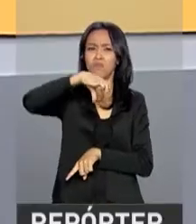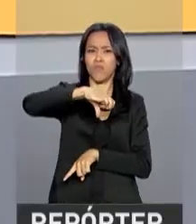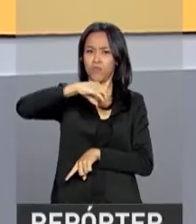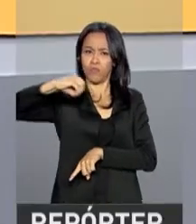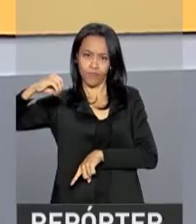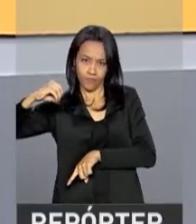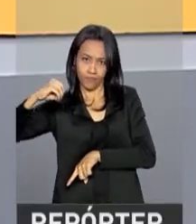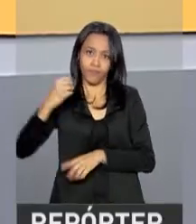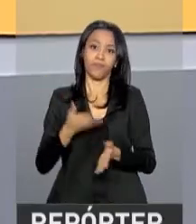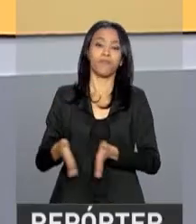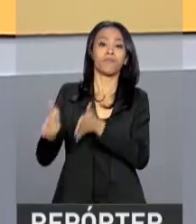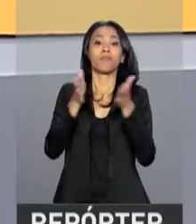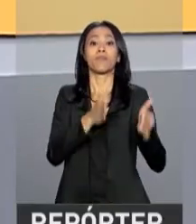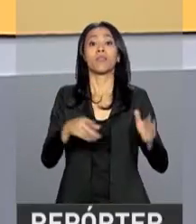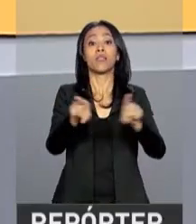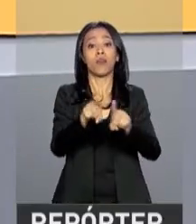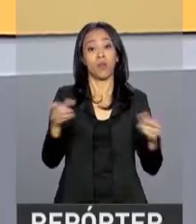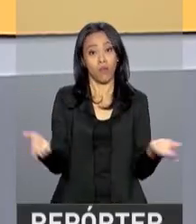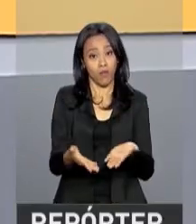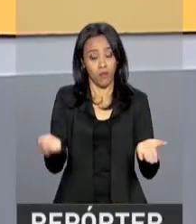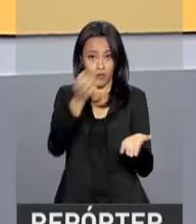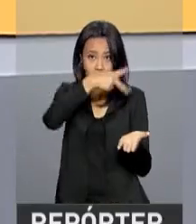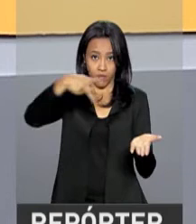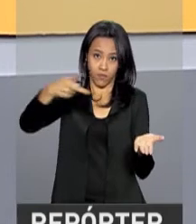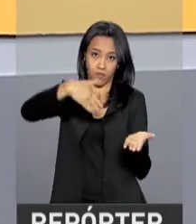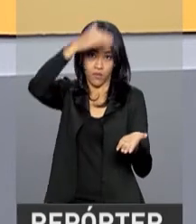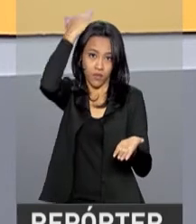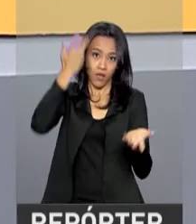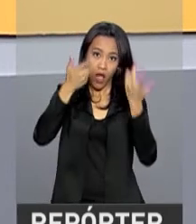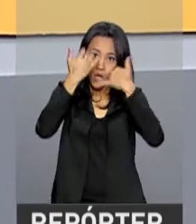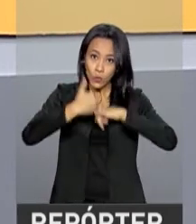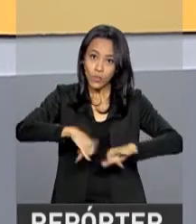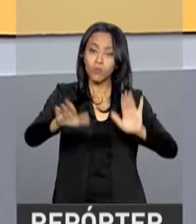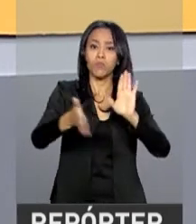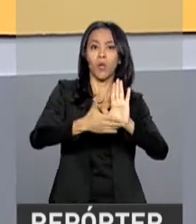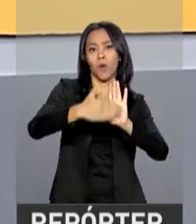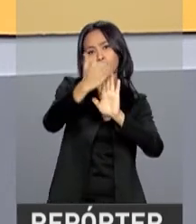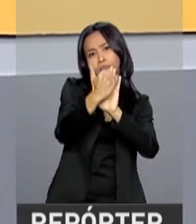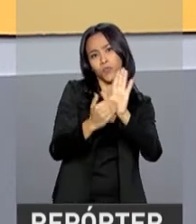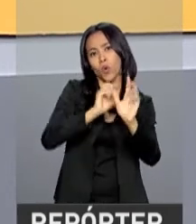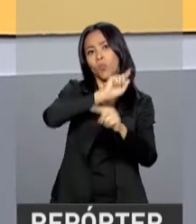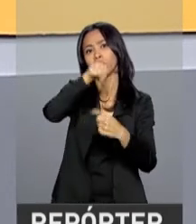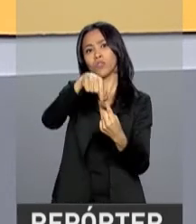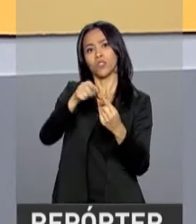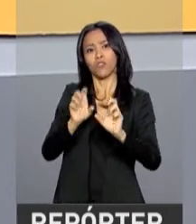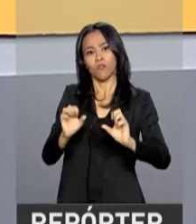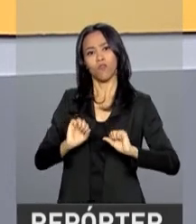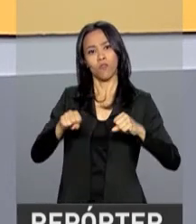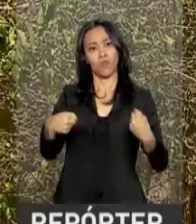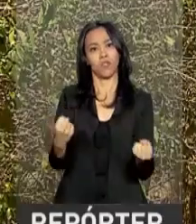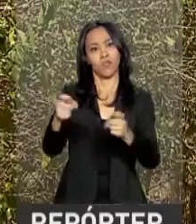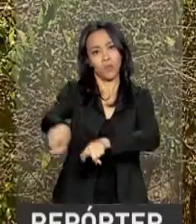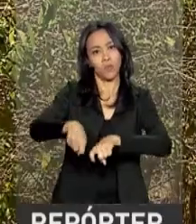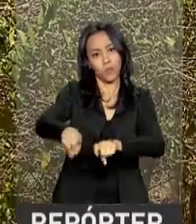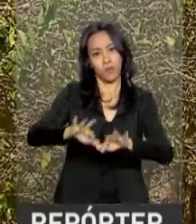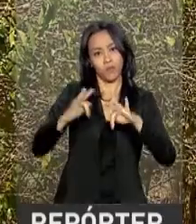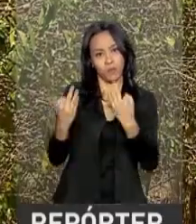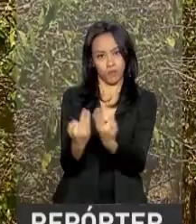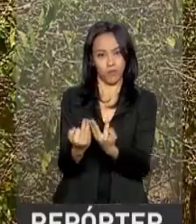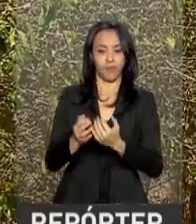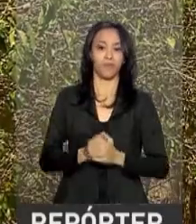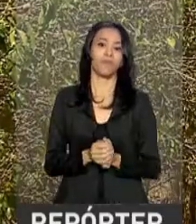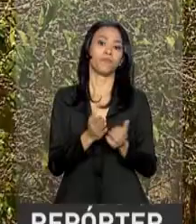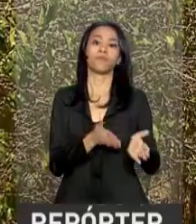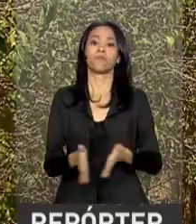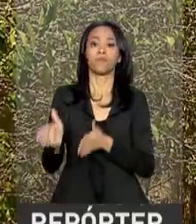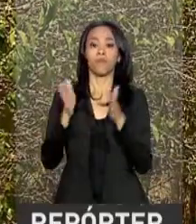1911 o presidente michel temer anuncia medidas para o fortalecimento da agricultura familiar as